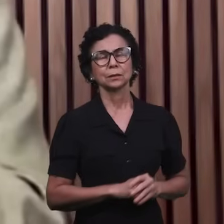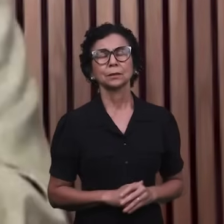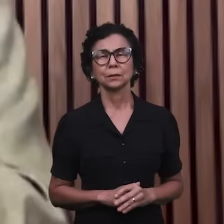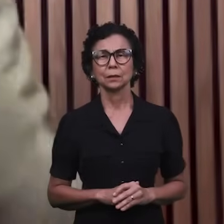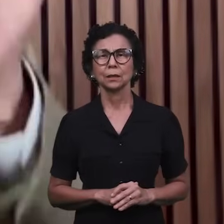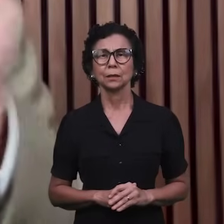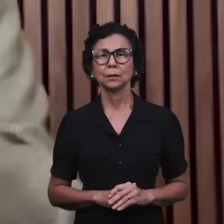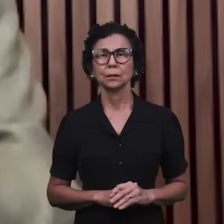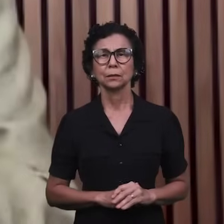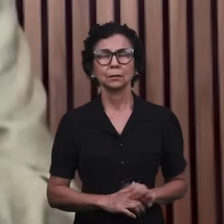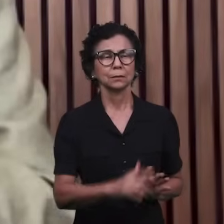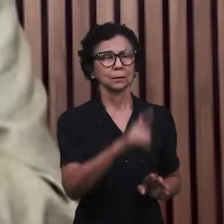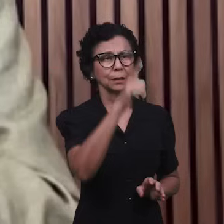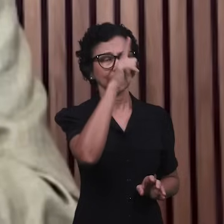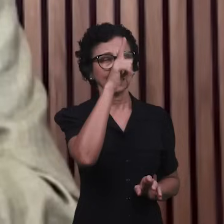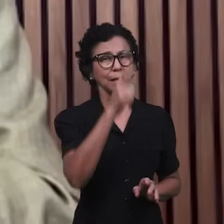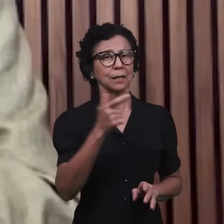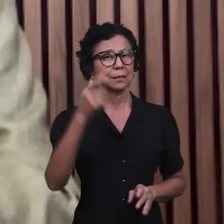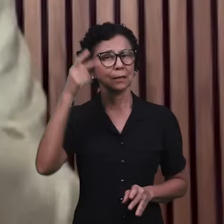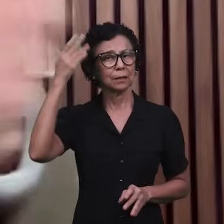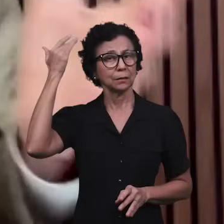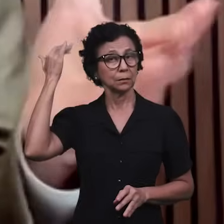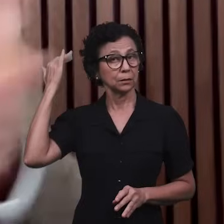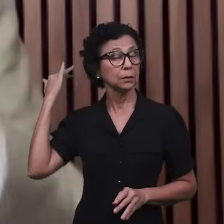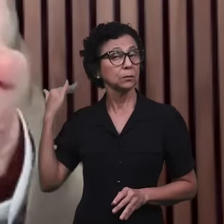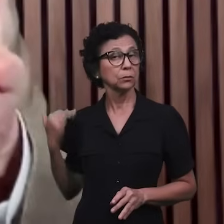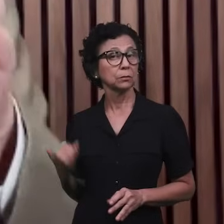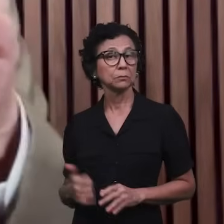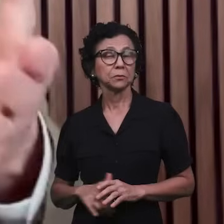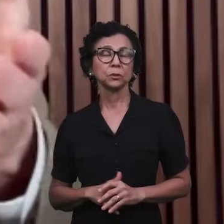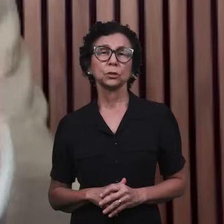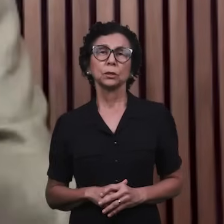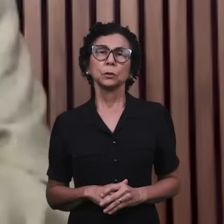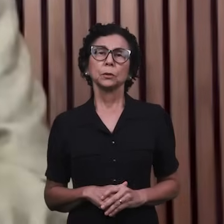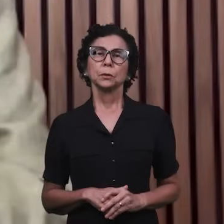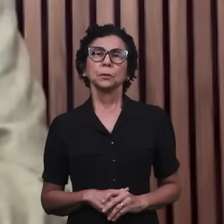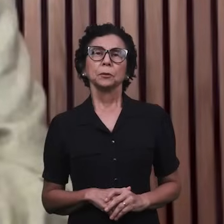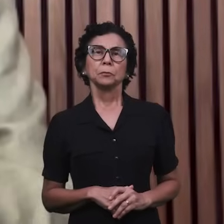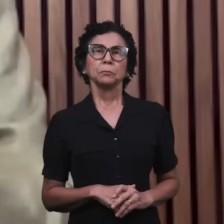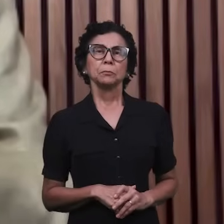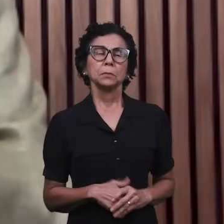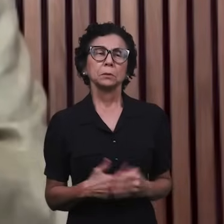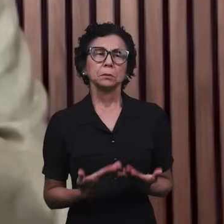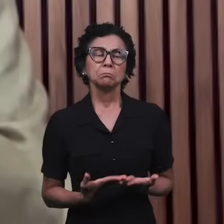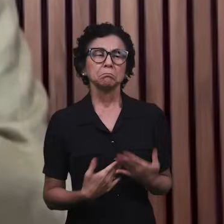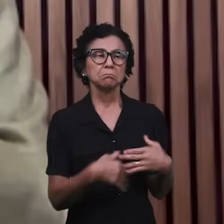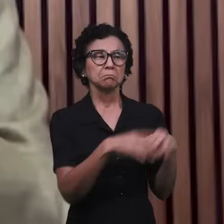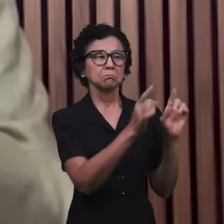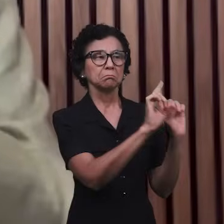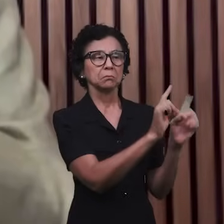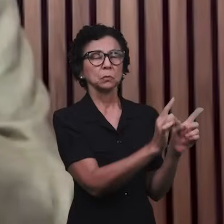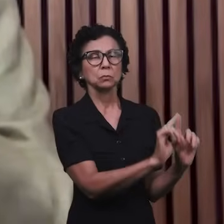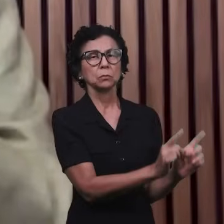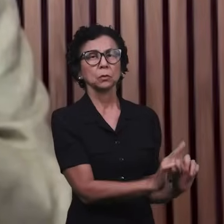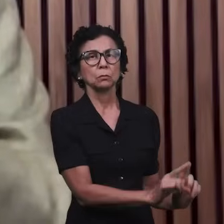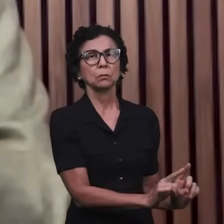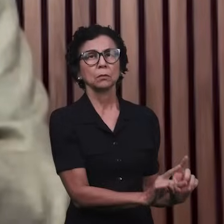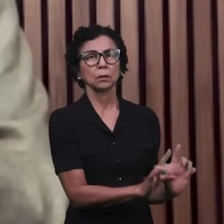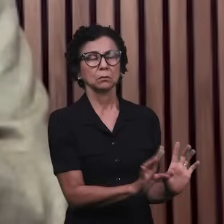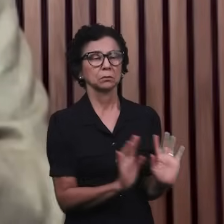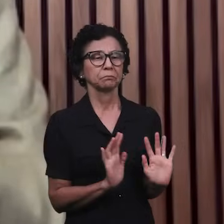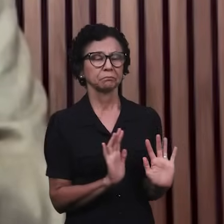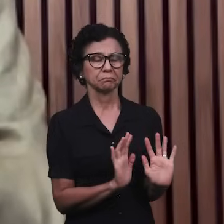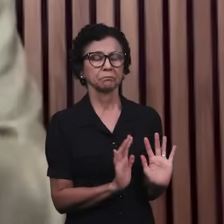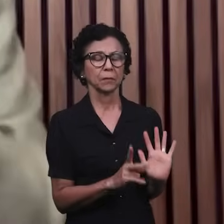mesopotâmicas antigas. E Acu, como citamos, além de esse deus pagão, ele era um